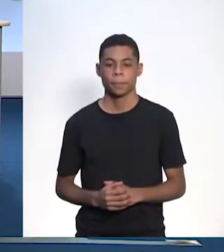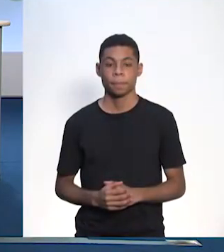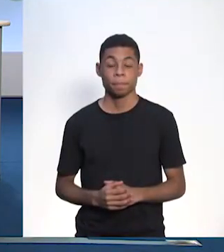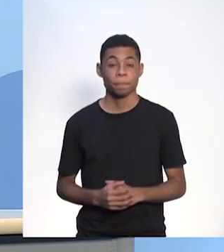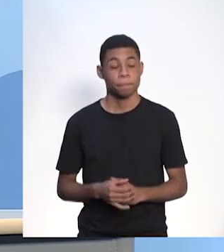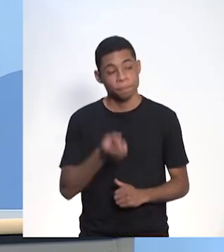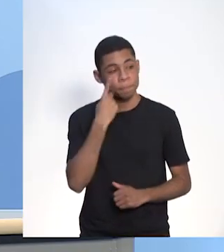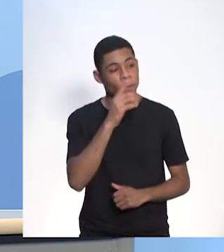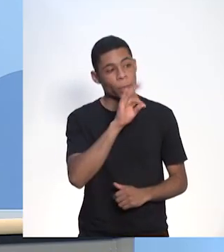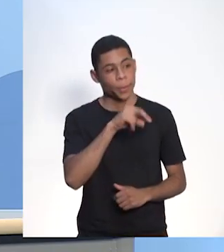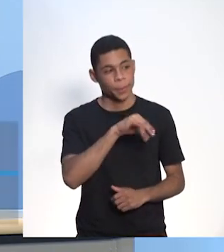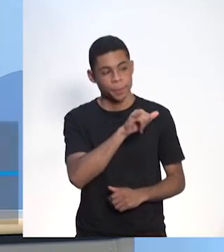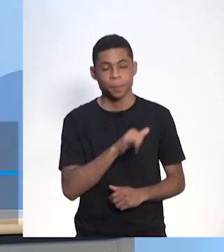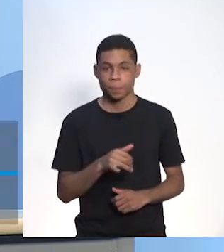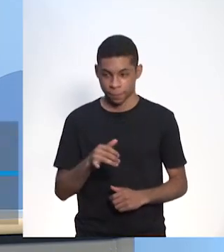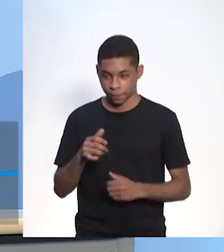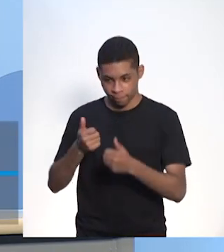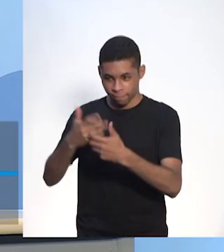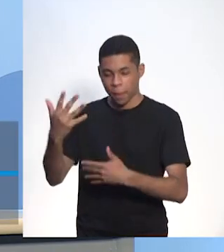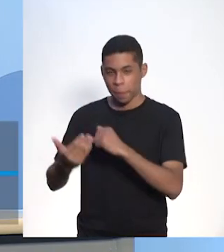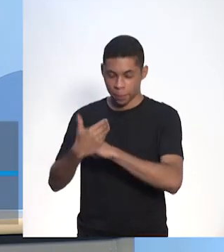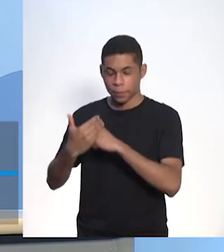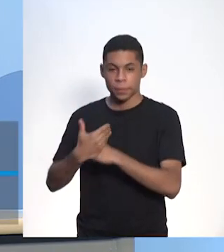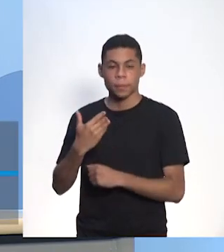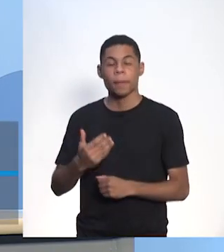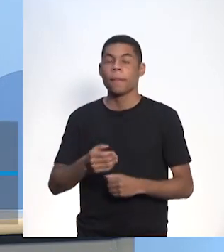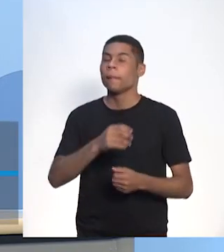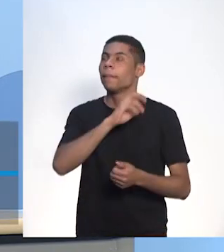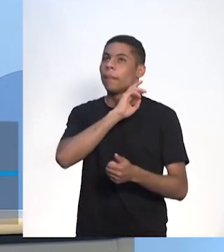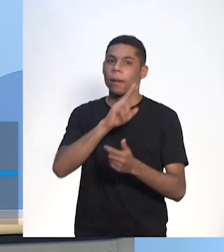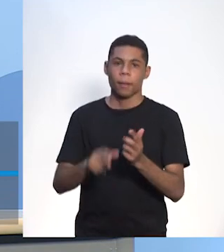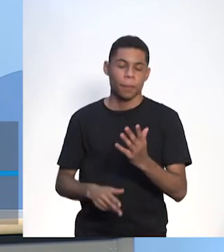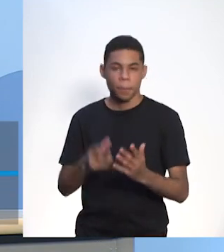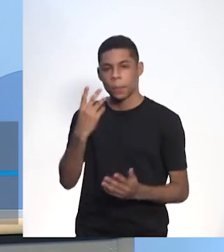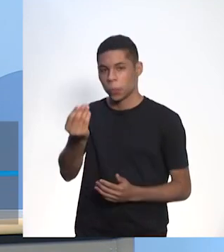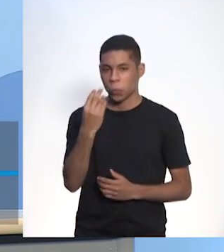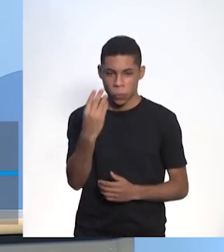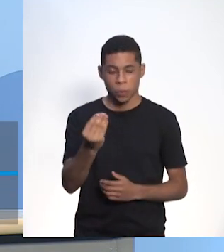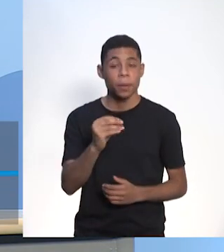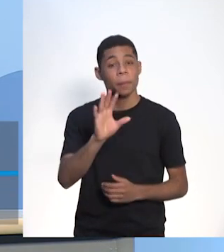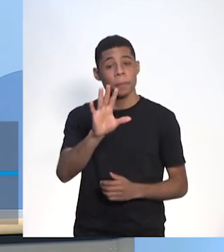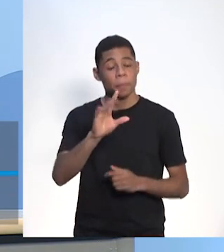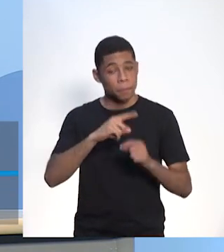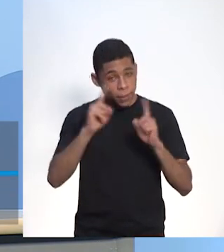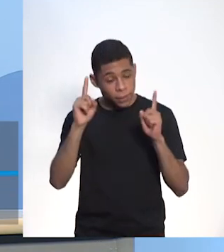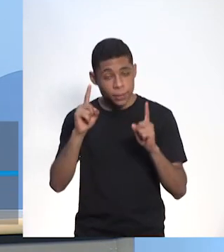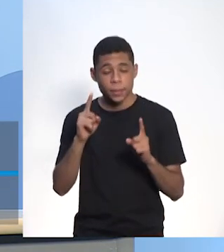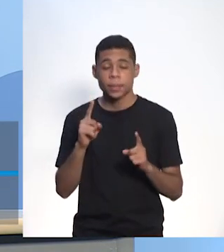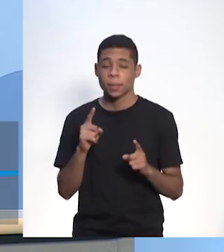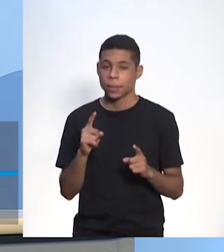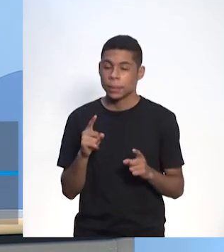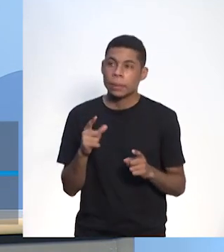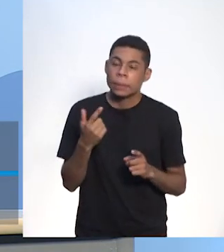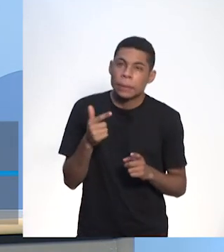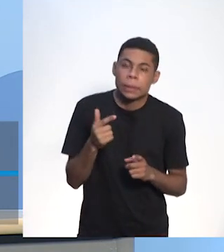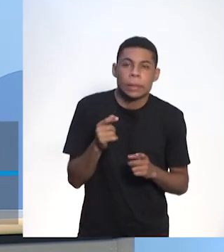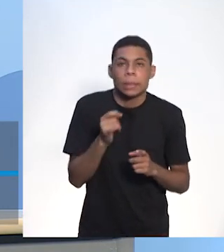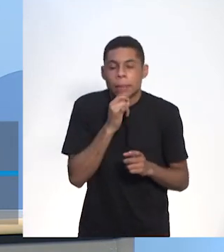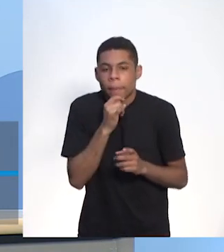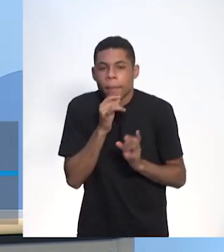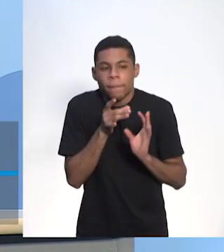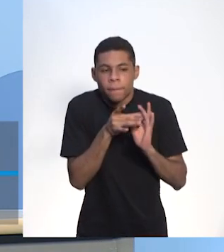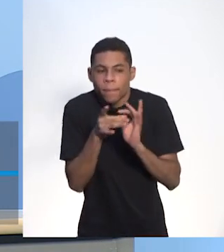Olha, Tônia, E aí? participação nós temos várias, Ah, que delícia, mas né? não tem uma